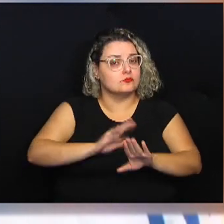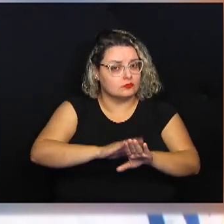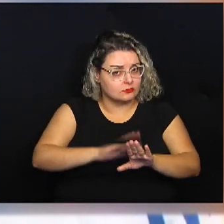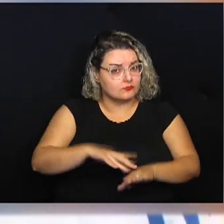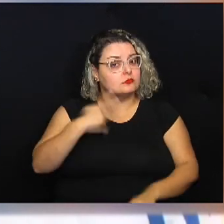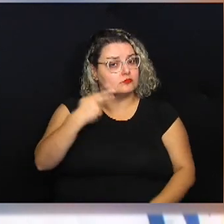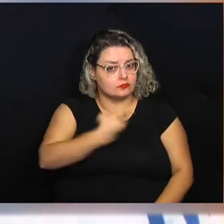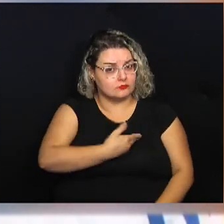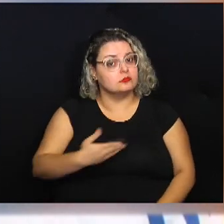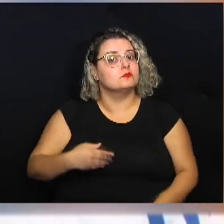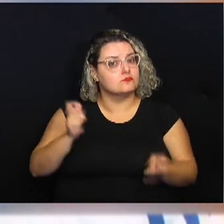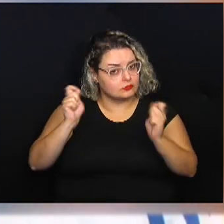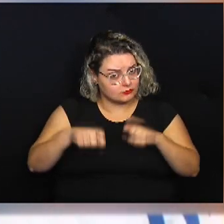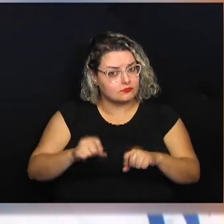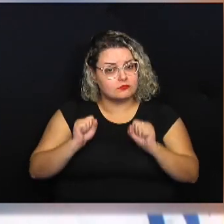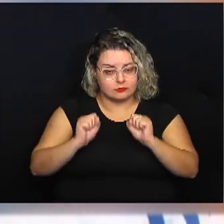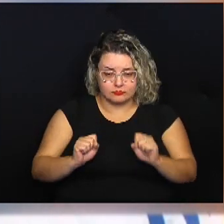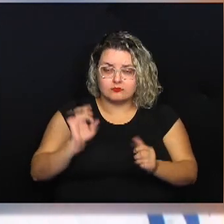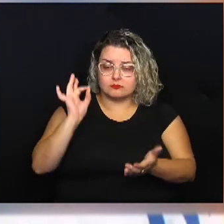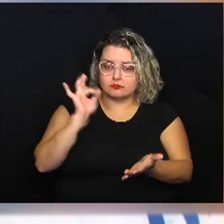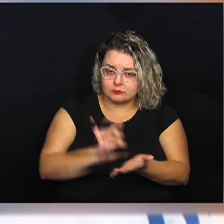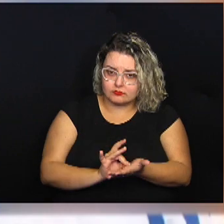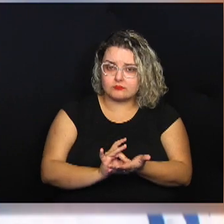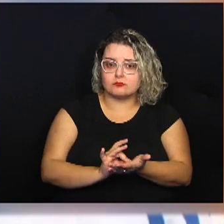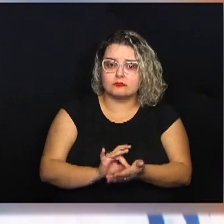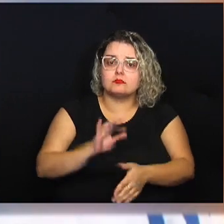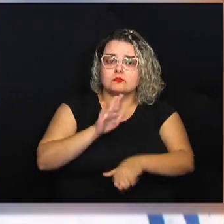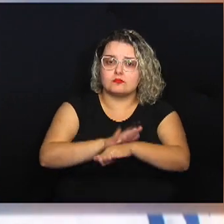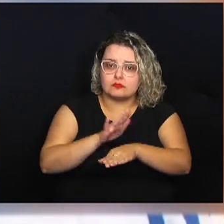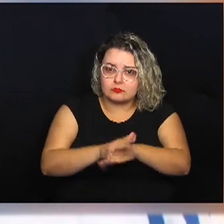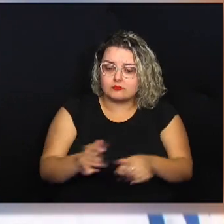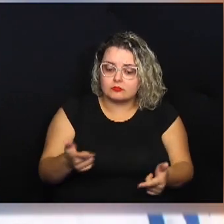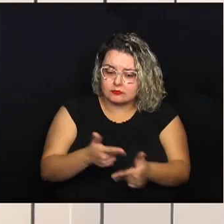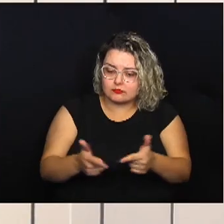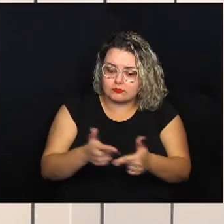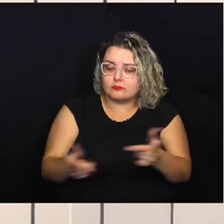públicas eficientes que possam realmente amenizar essa situação.